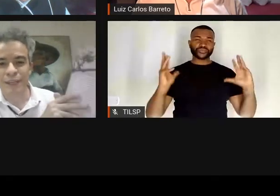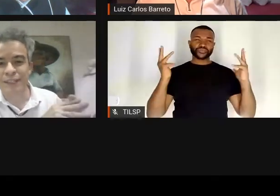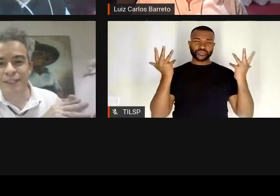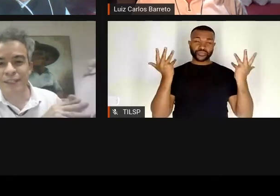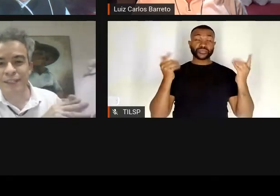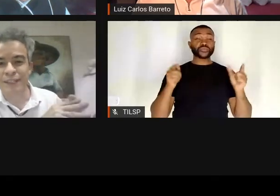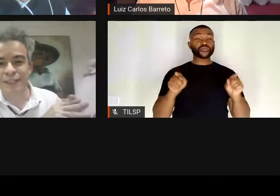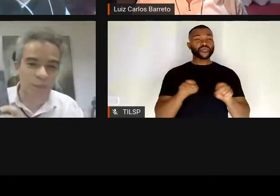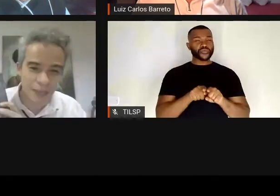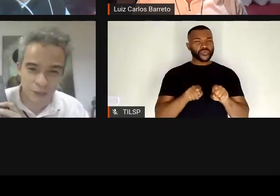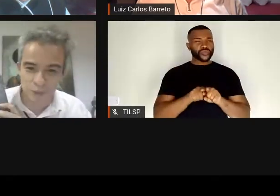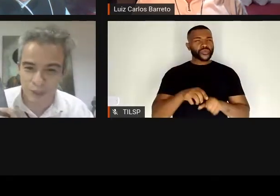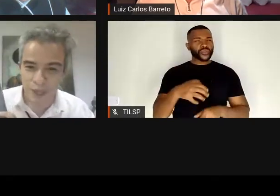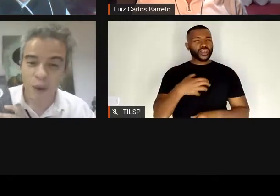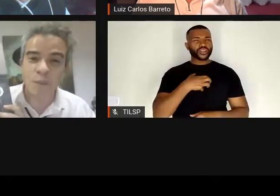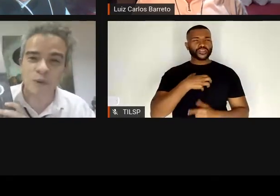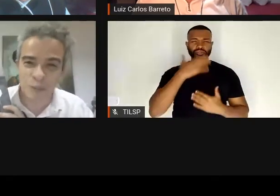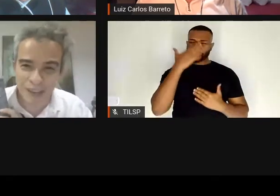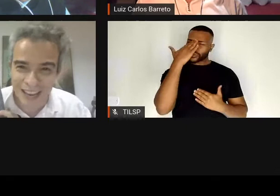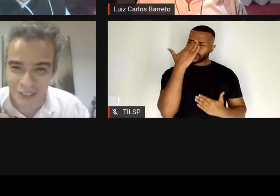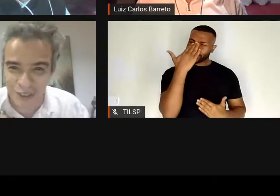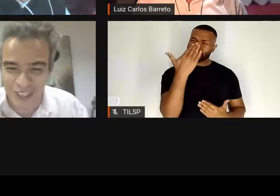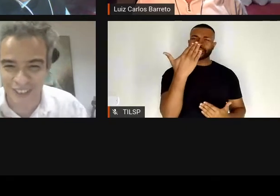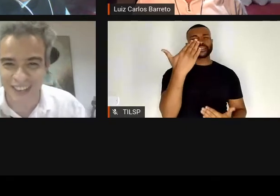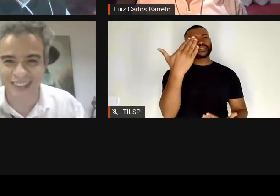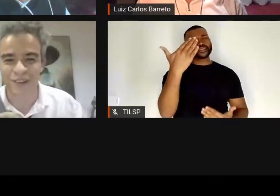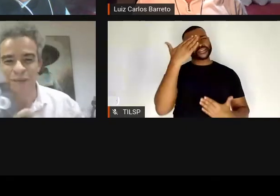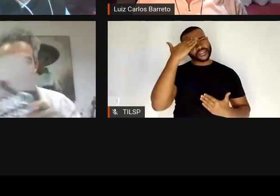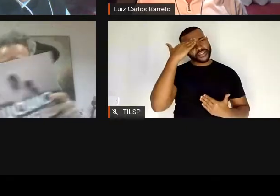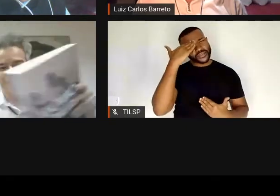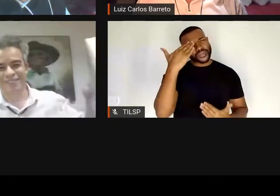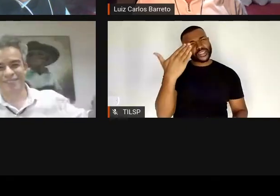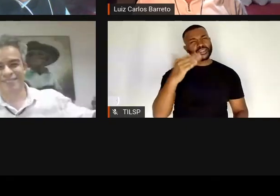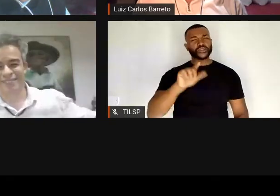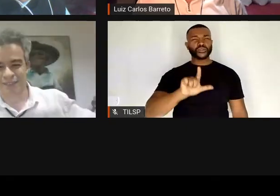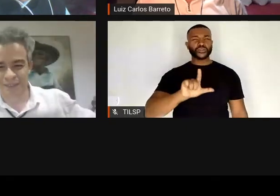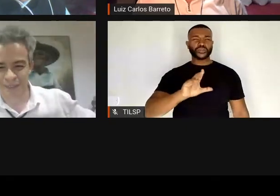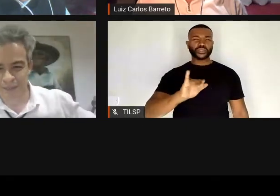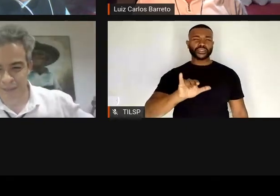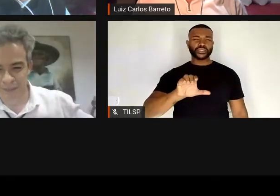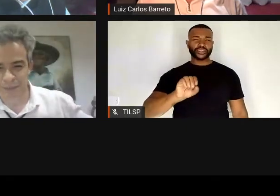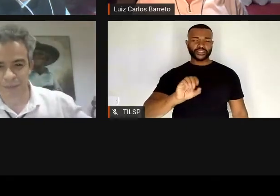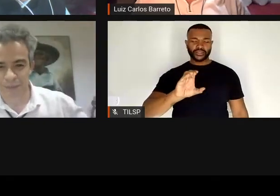uma maneira de agradecimento. Muito obrigado, Luciano Carneiro.